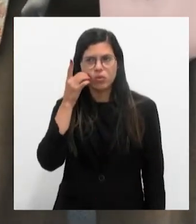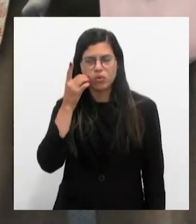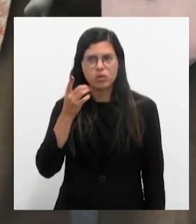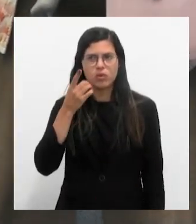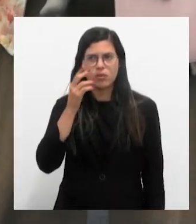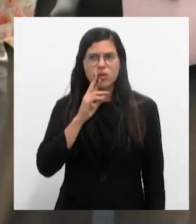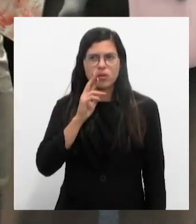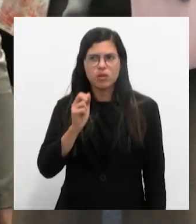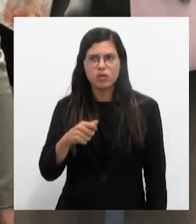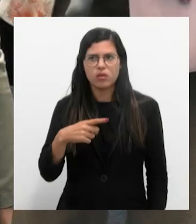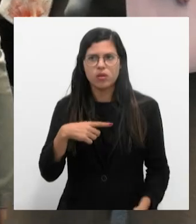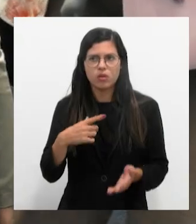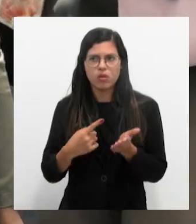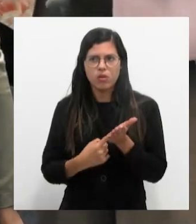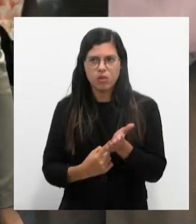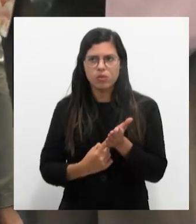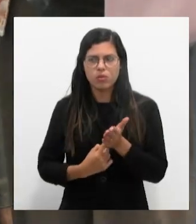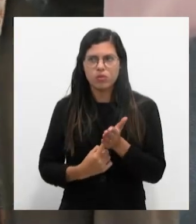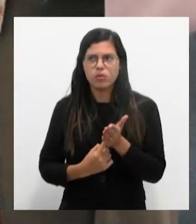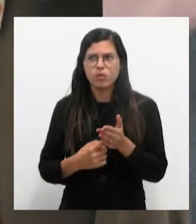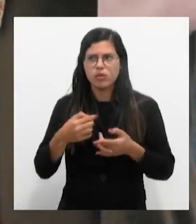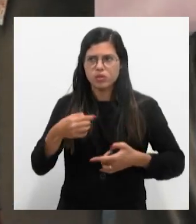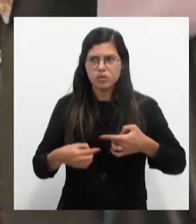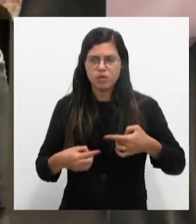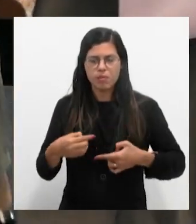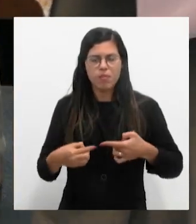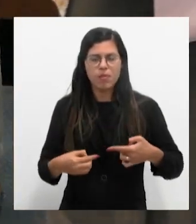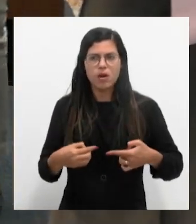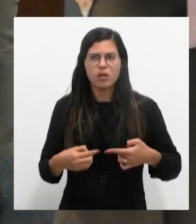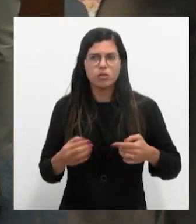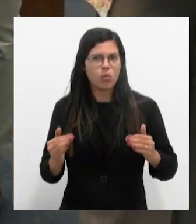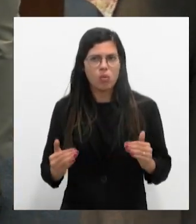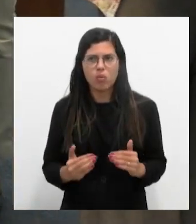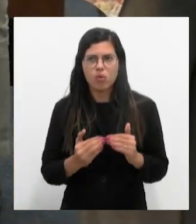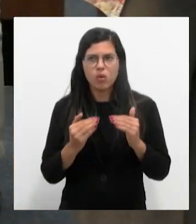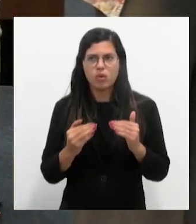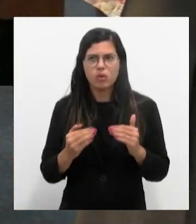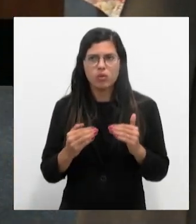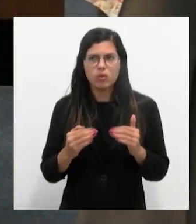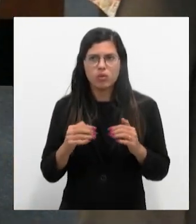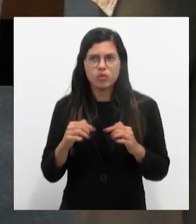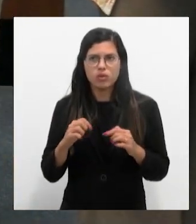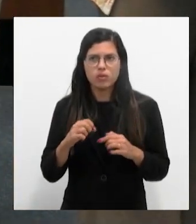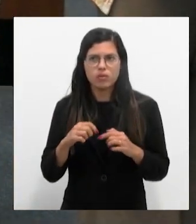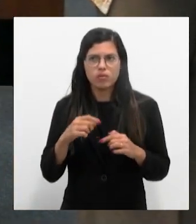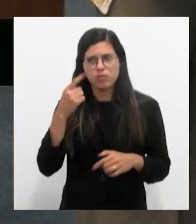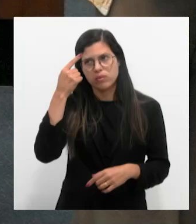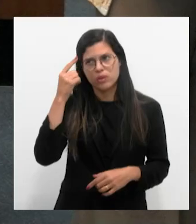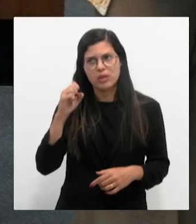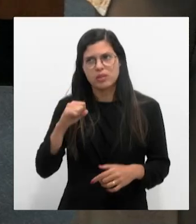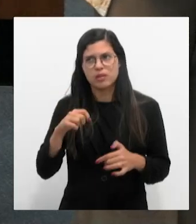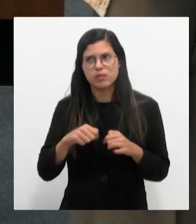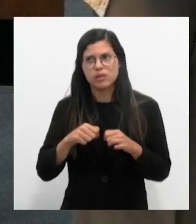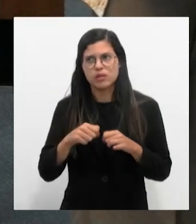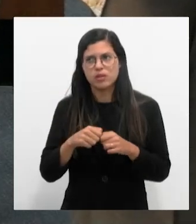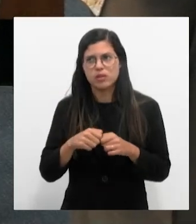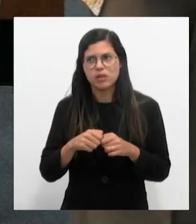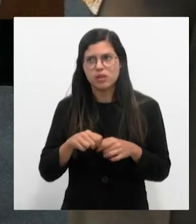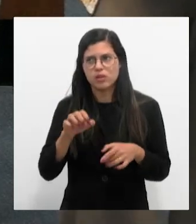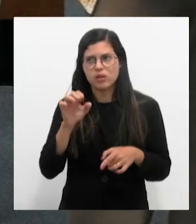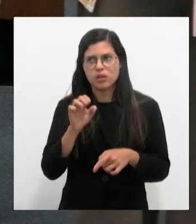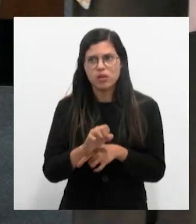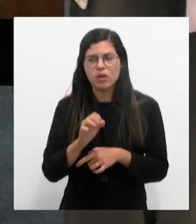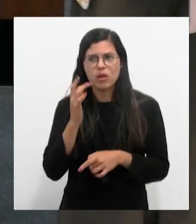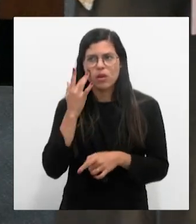tenho acordo muito com essa iniciativa, com esse debate. Não sei se a gente fazia a nível estadual, né? Acho que a gente tinha que fazer isso a